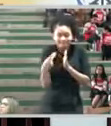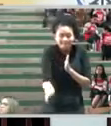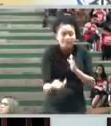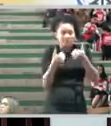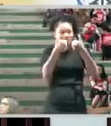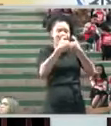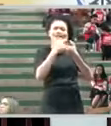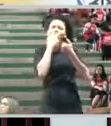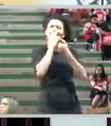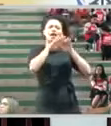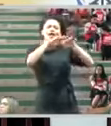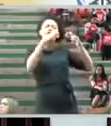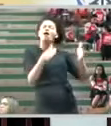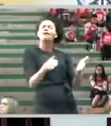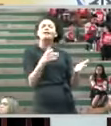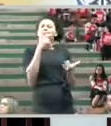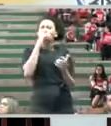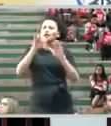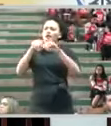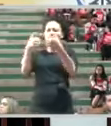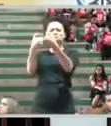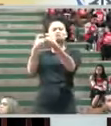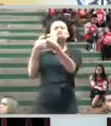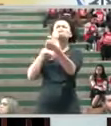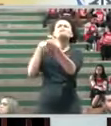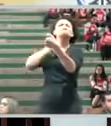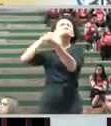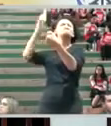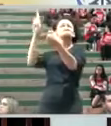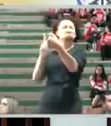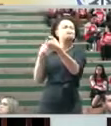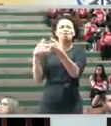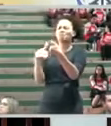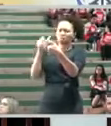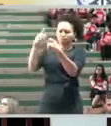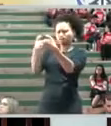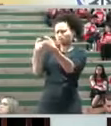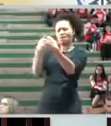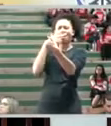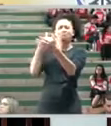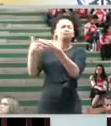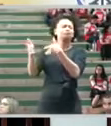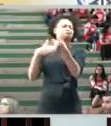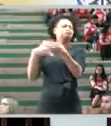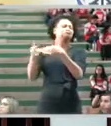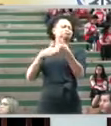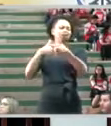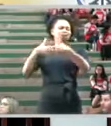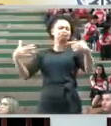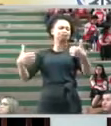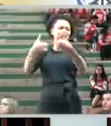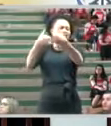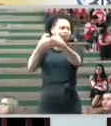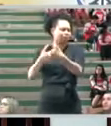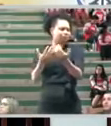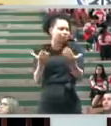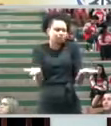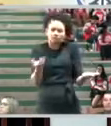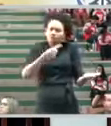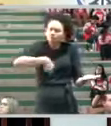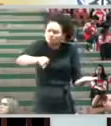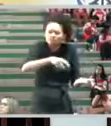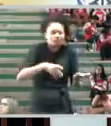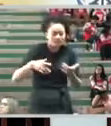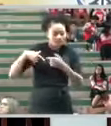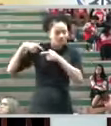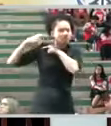caixote. Eles não tinham a arca como a presença de Deus, mas meramente como um caixote, como qualquer outro que seja. Então,